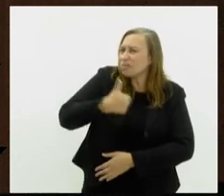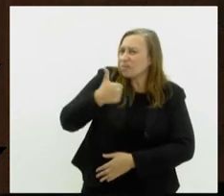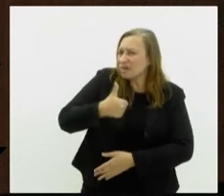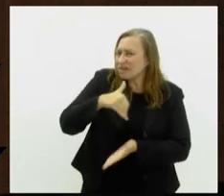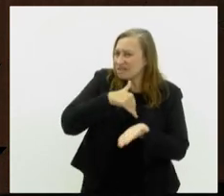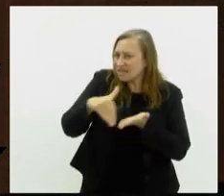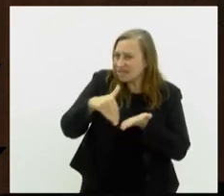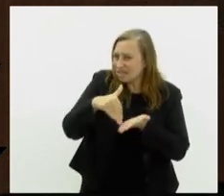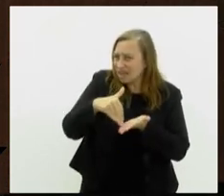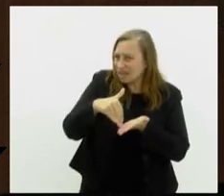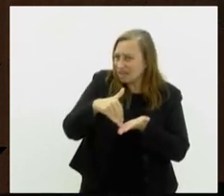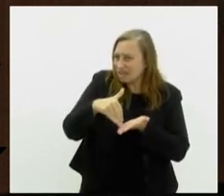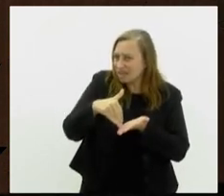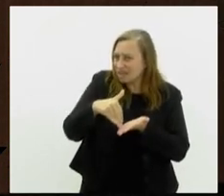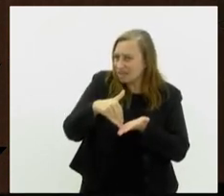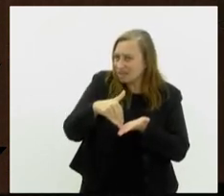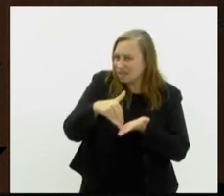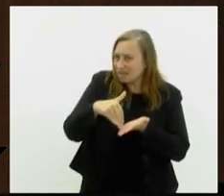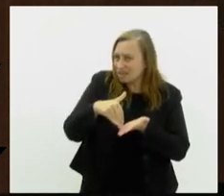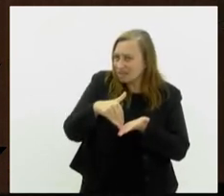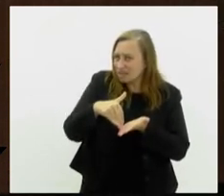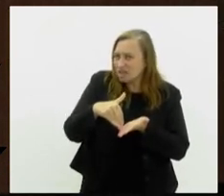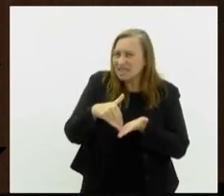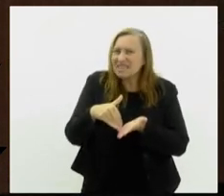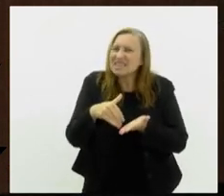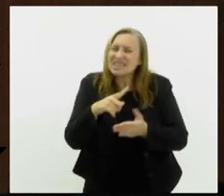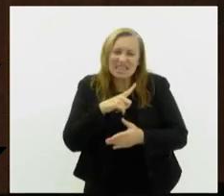secretária a ter,